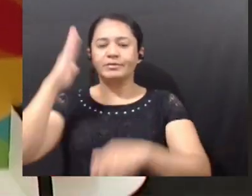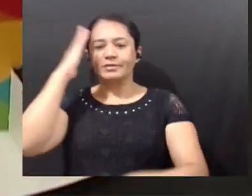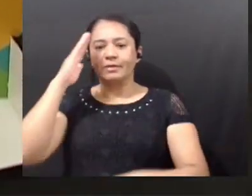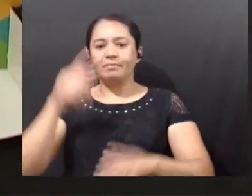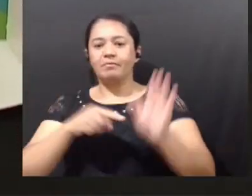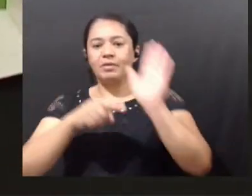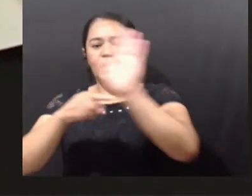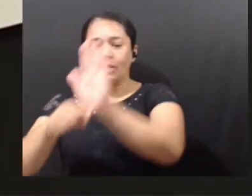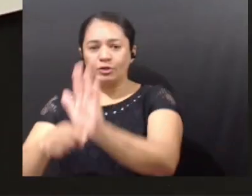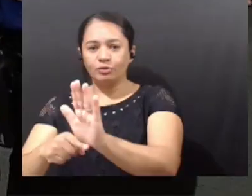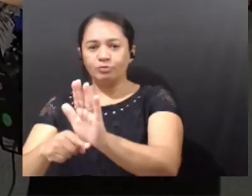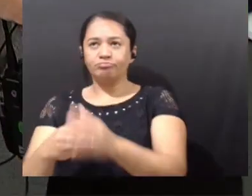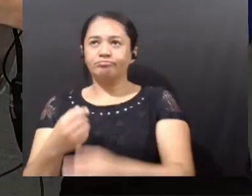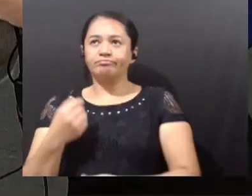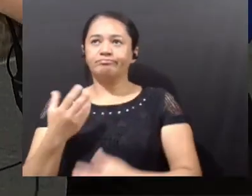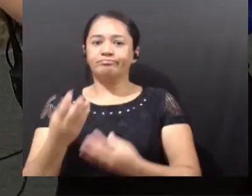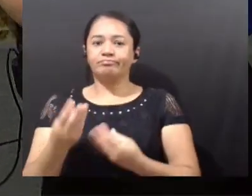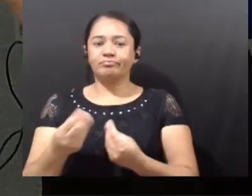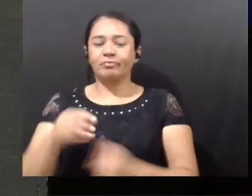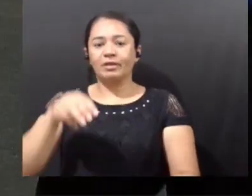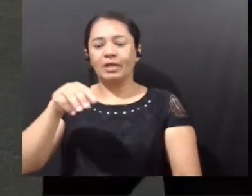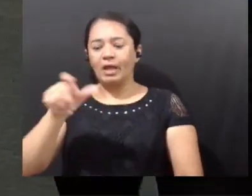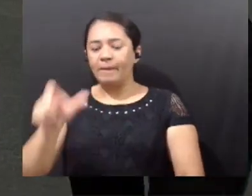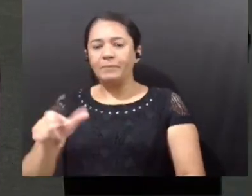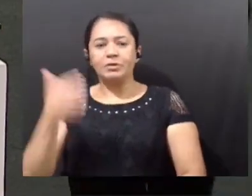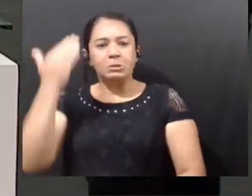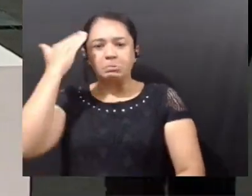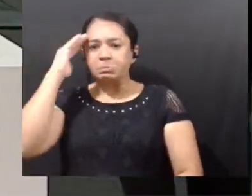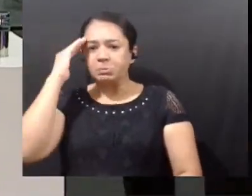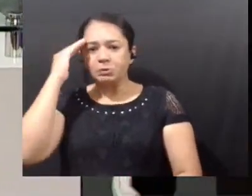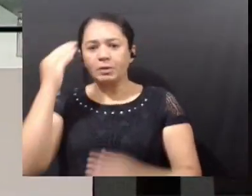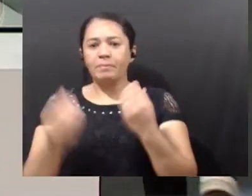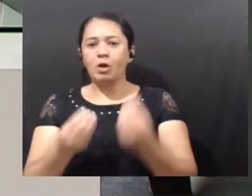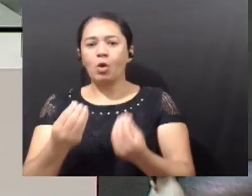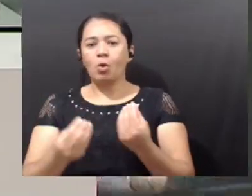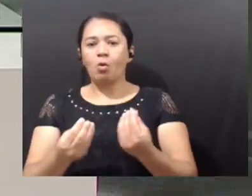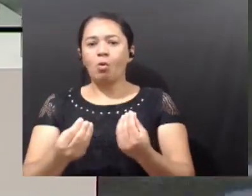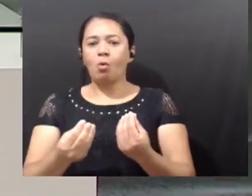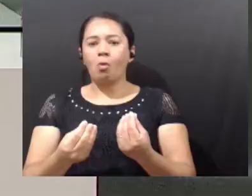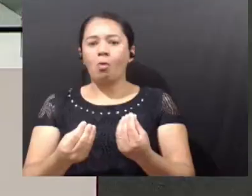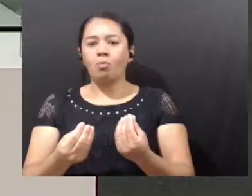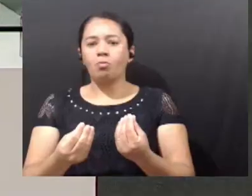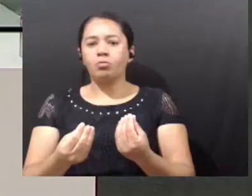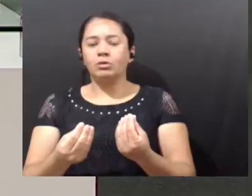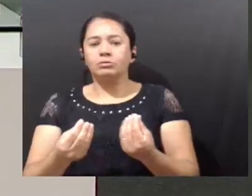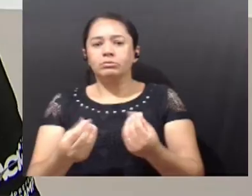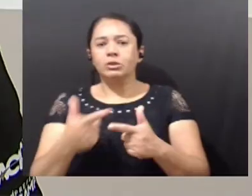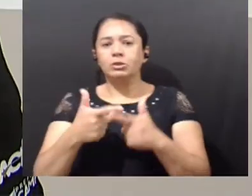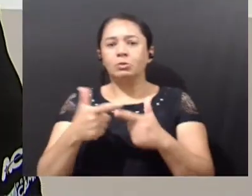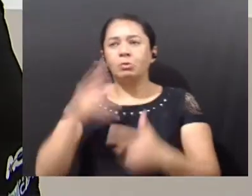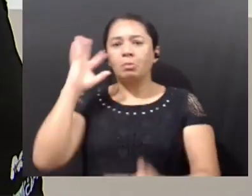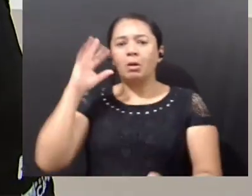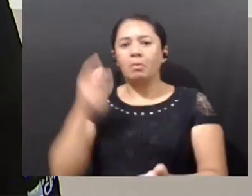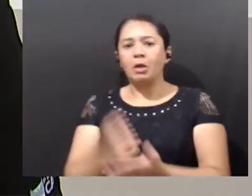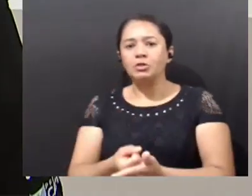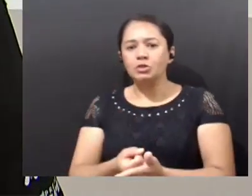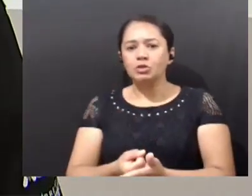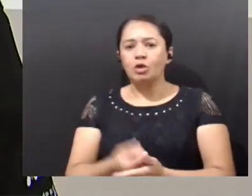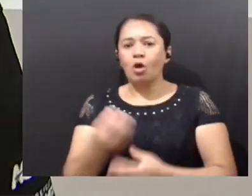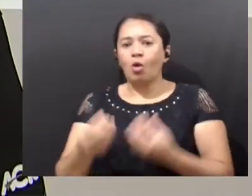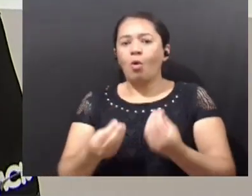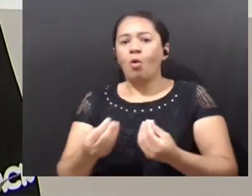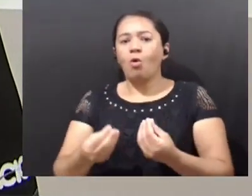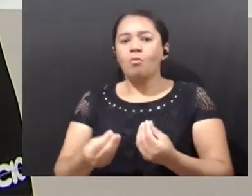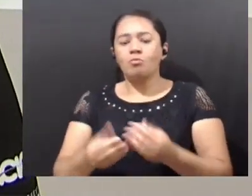pequeno que ainda não entende como faz, como abre uma MEI, como resolve um problema financeiro, como ele tem que seguir,